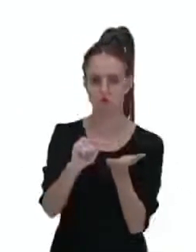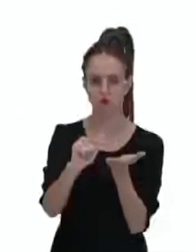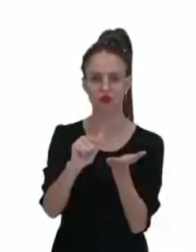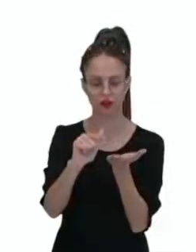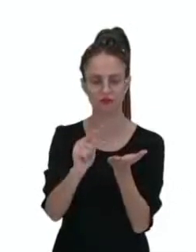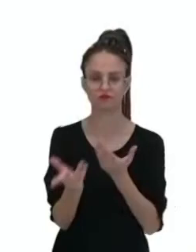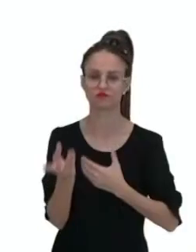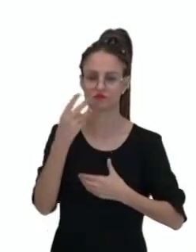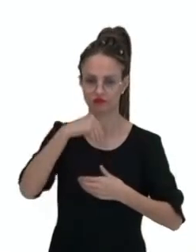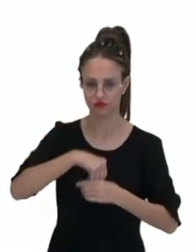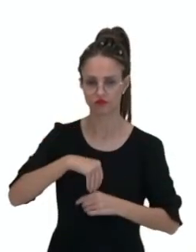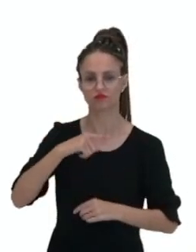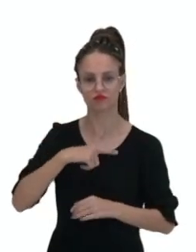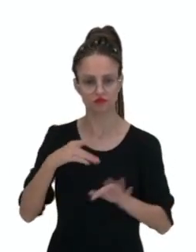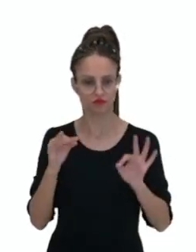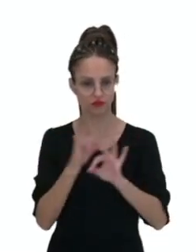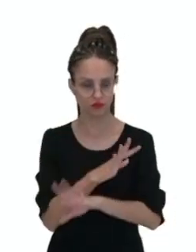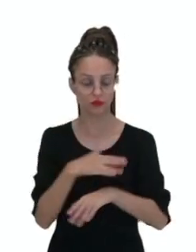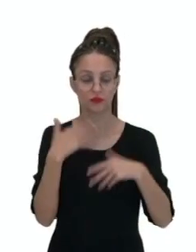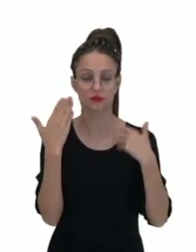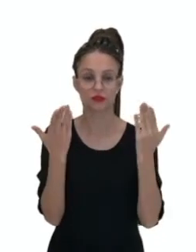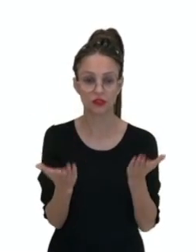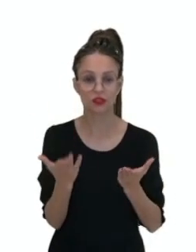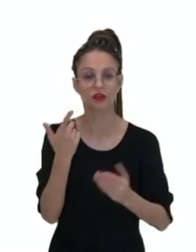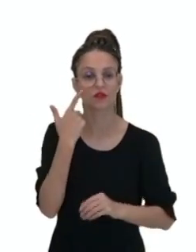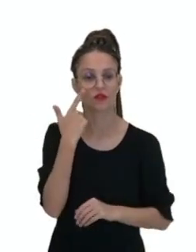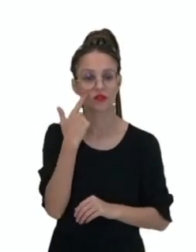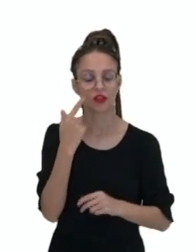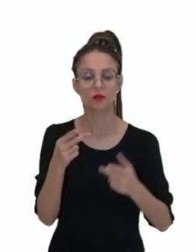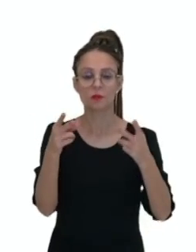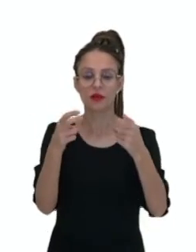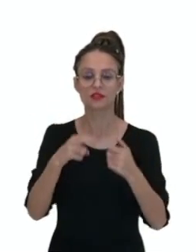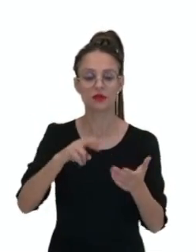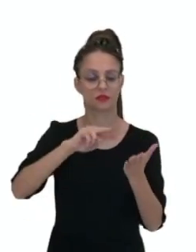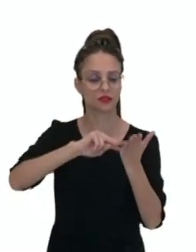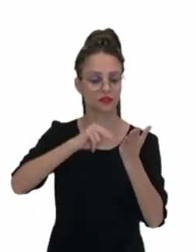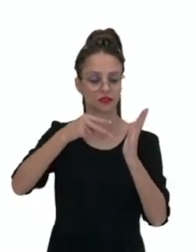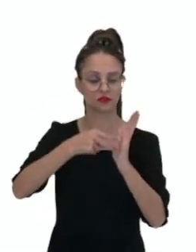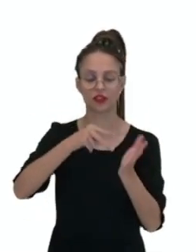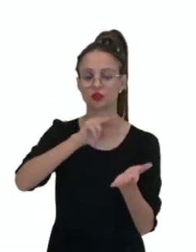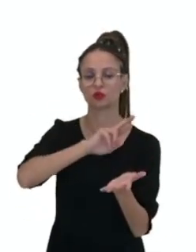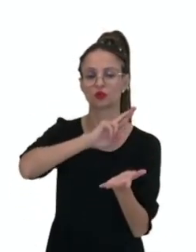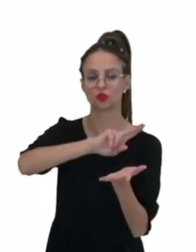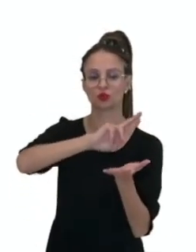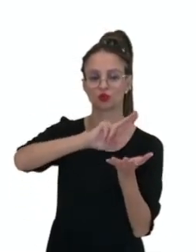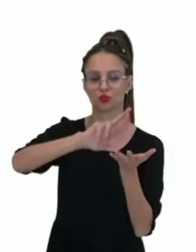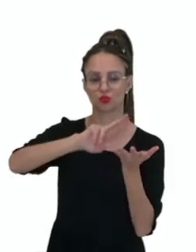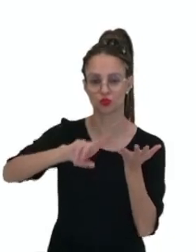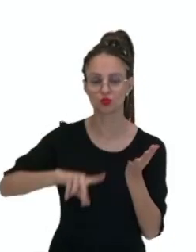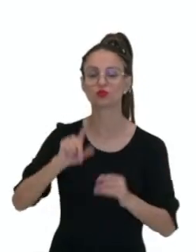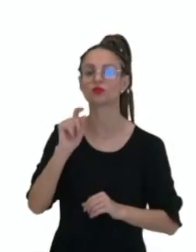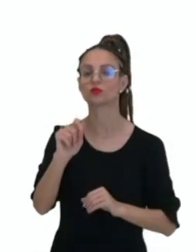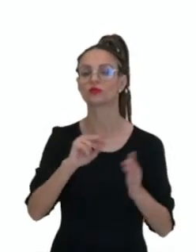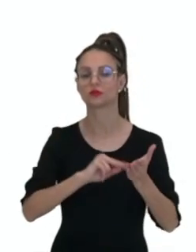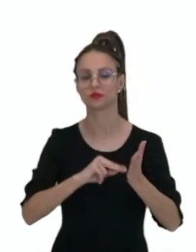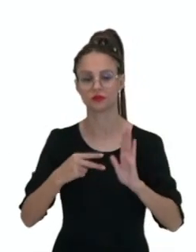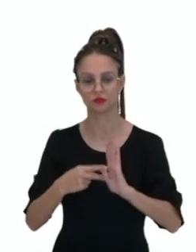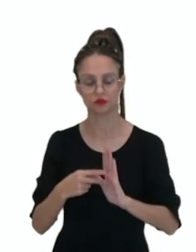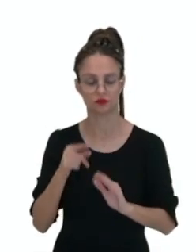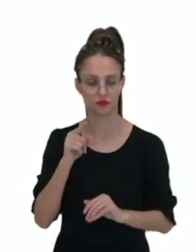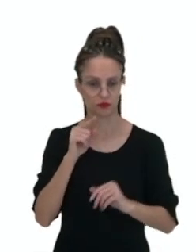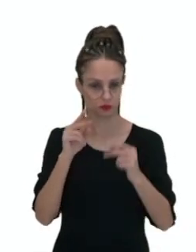ti. Com isso nós percebemos que essa plurissignificação, o que quer dizer, né? O que